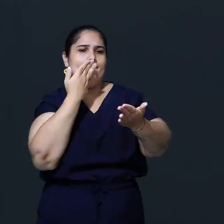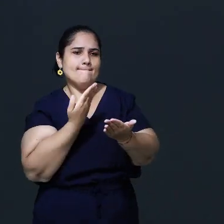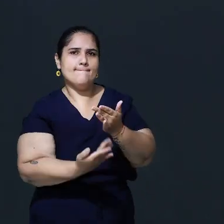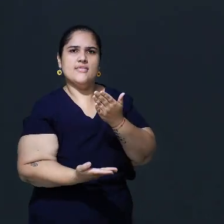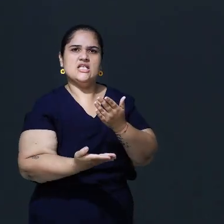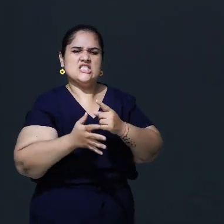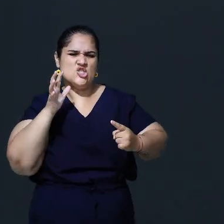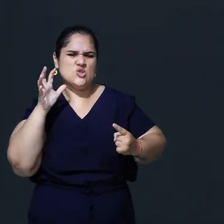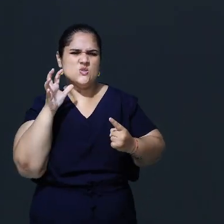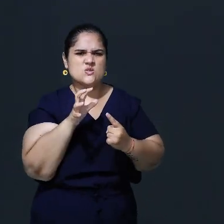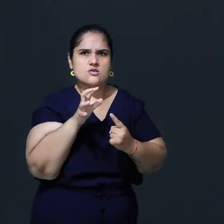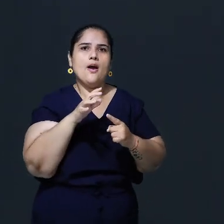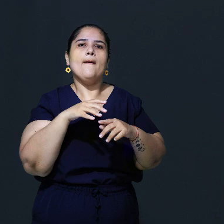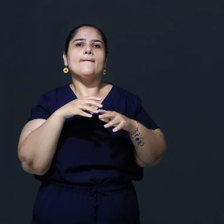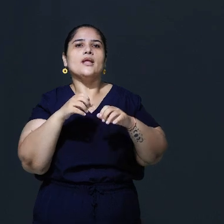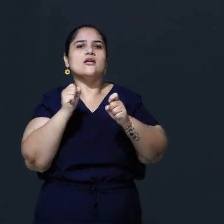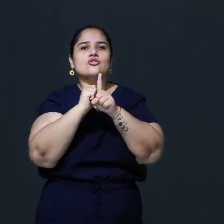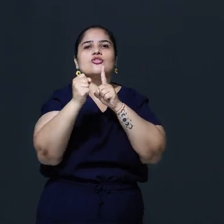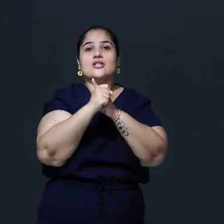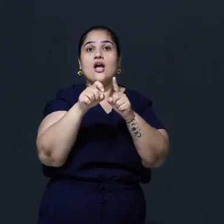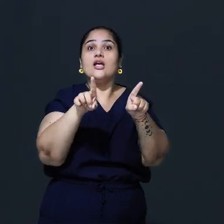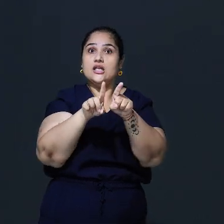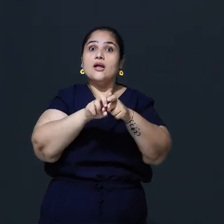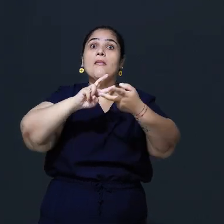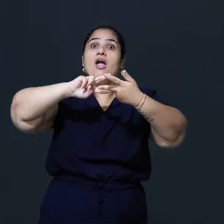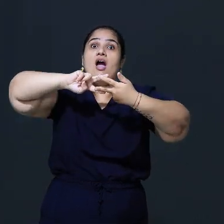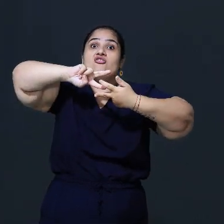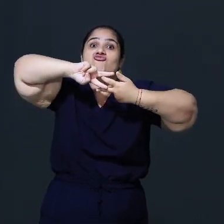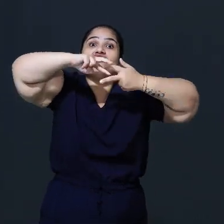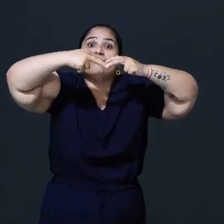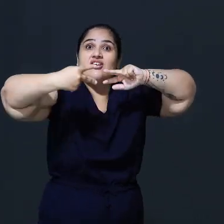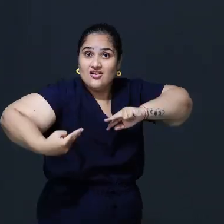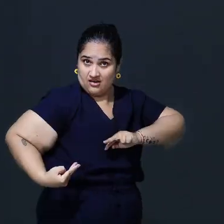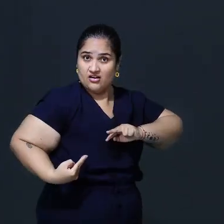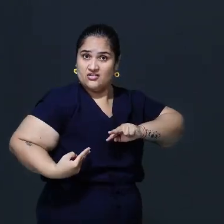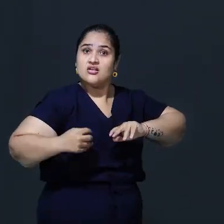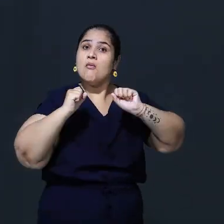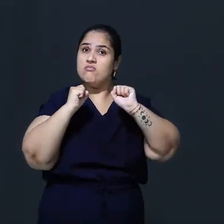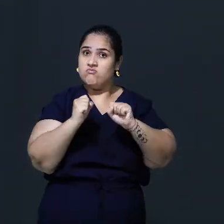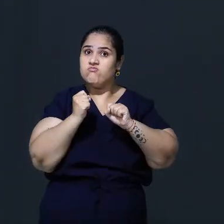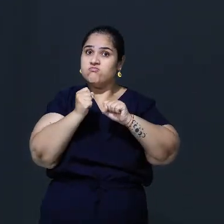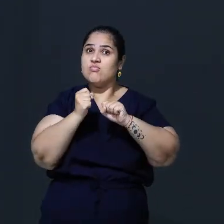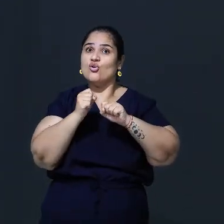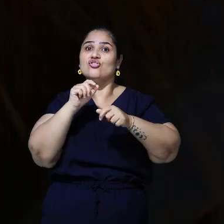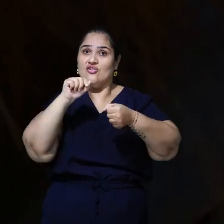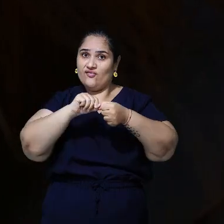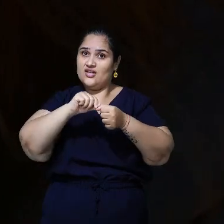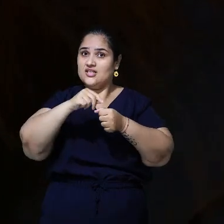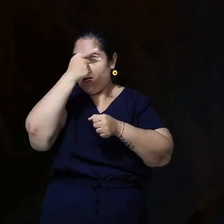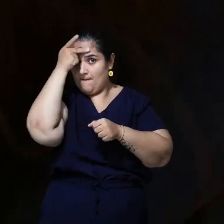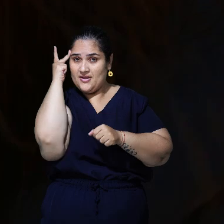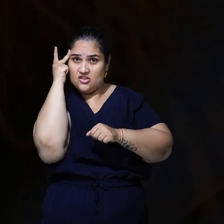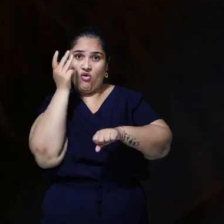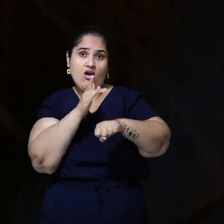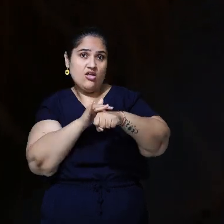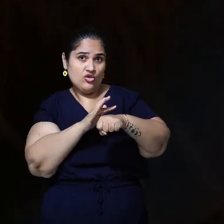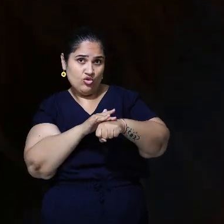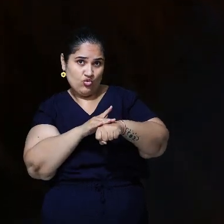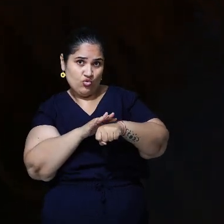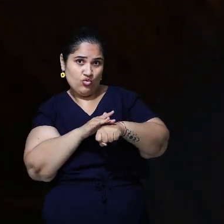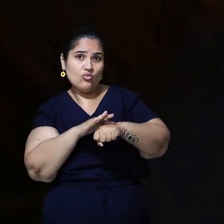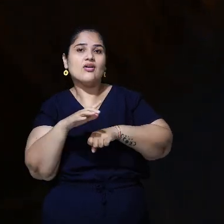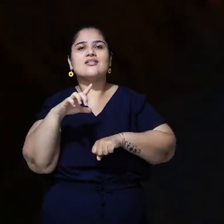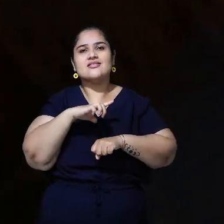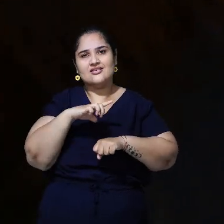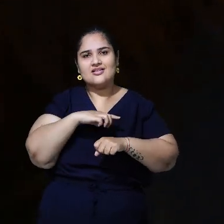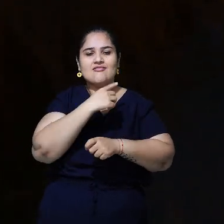até mesmo predisposição genética compõem um mosaico de causas que tornam essa doença tão particular e singular em